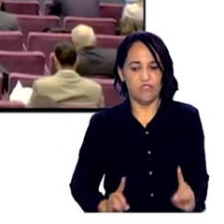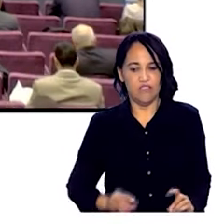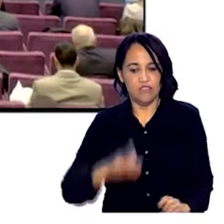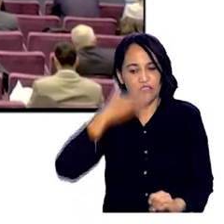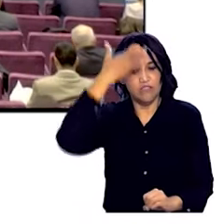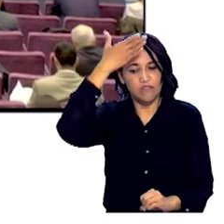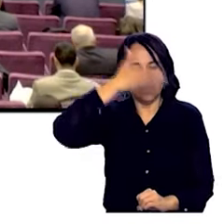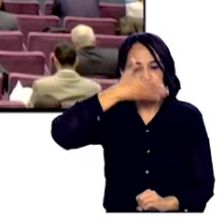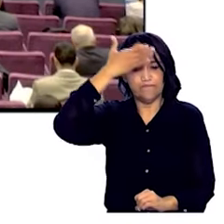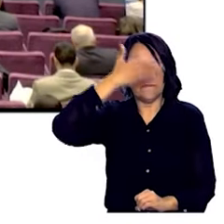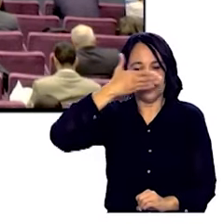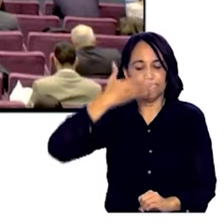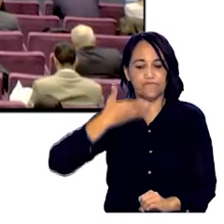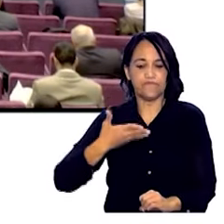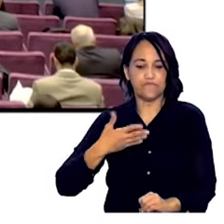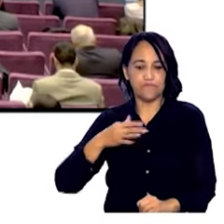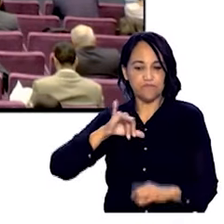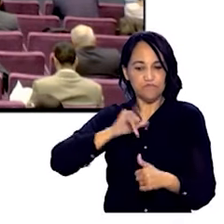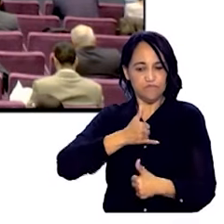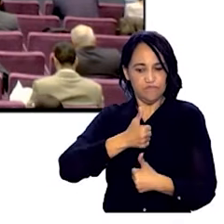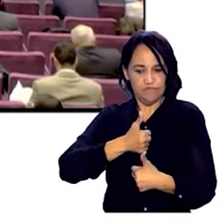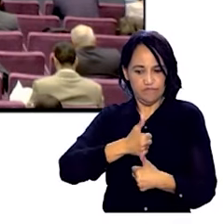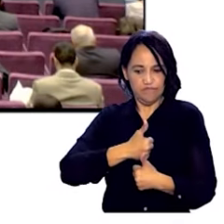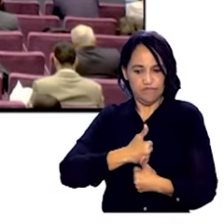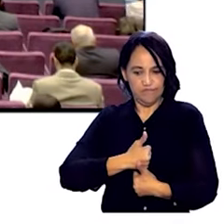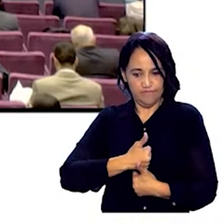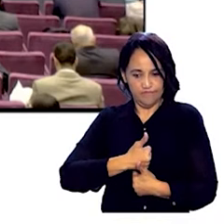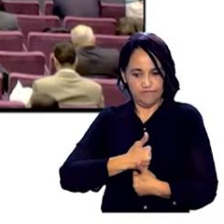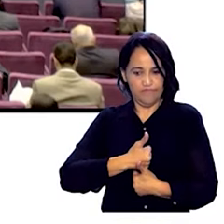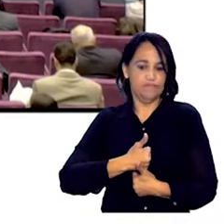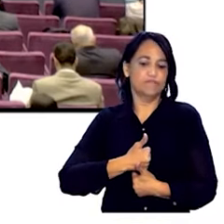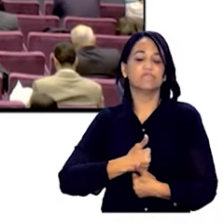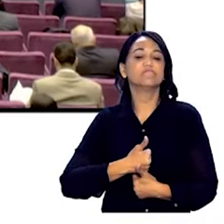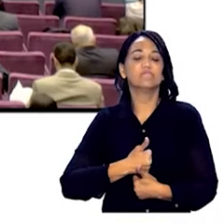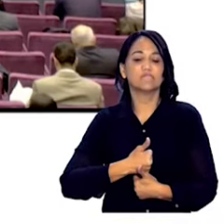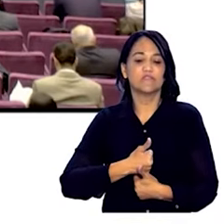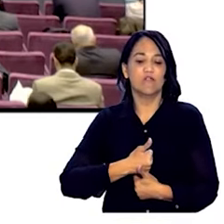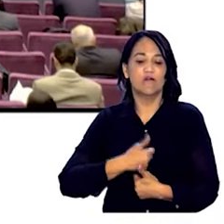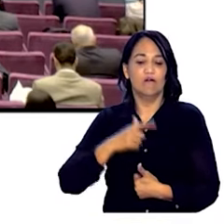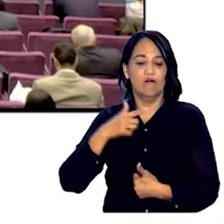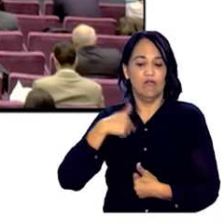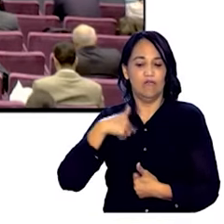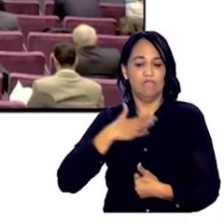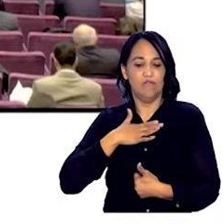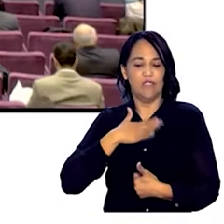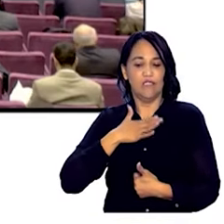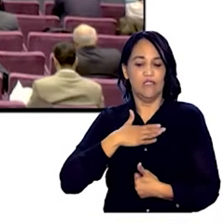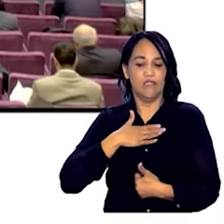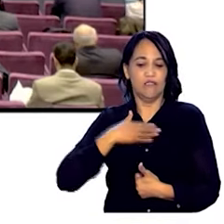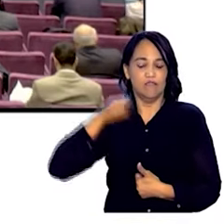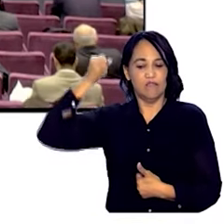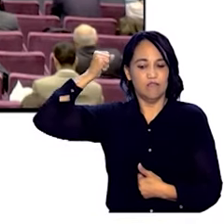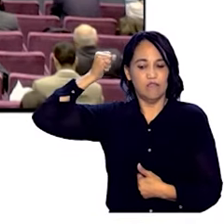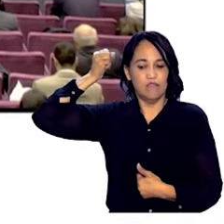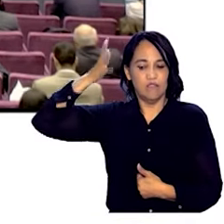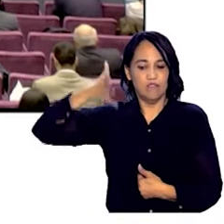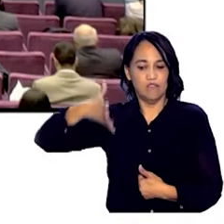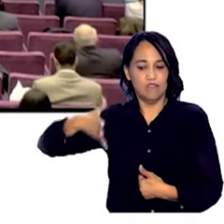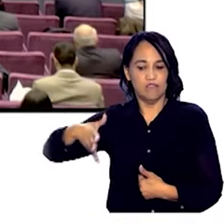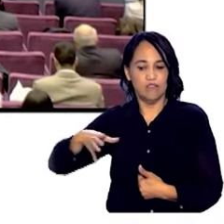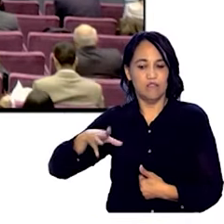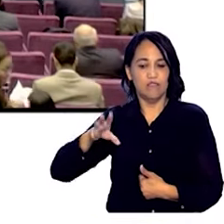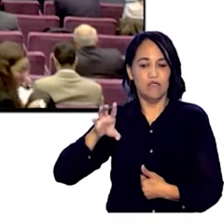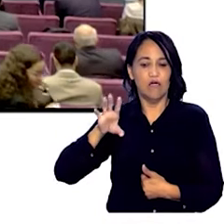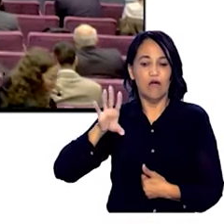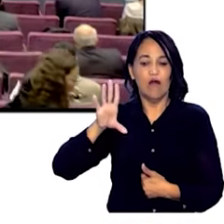do seminário a minha autodescrição meu nome é Elmar Torres estou à direita